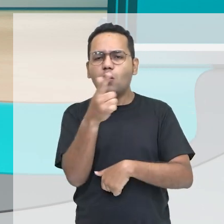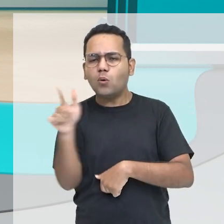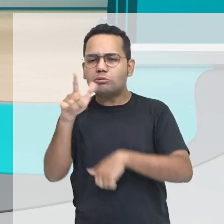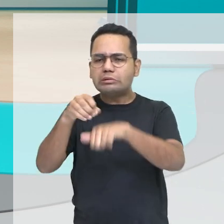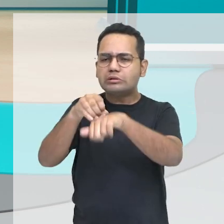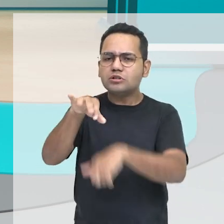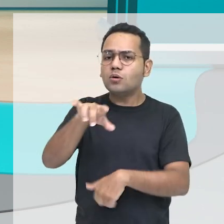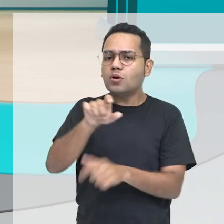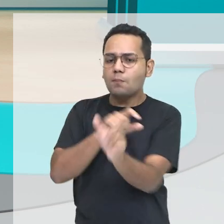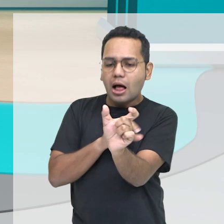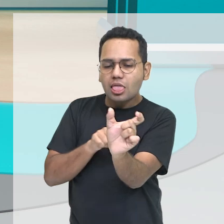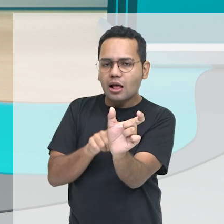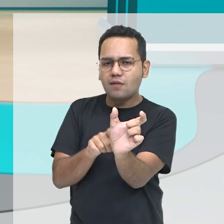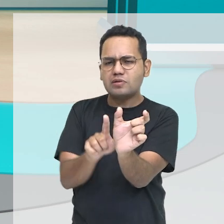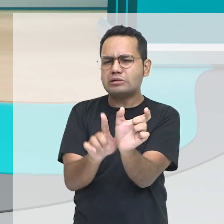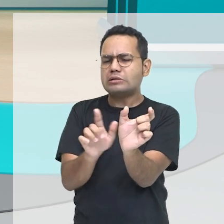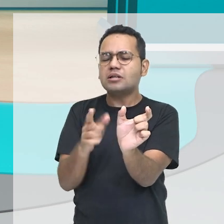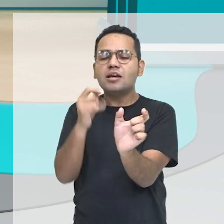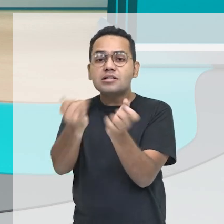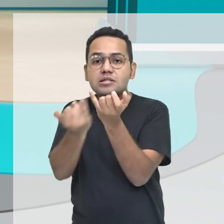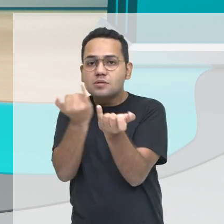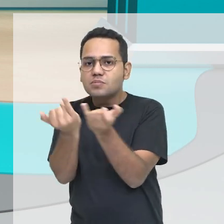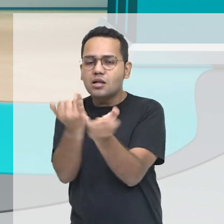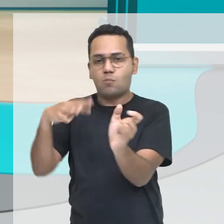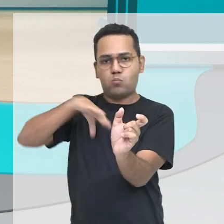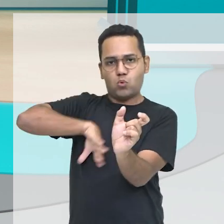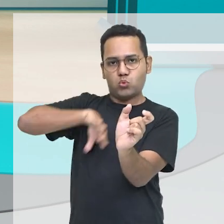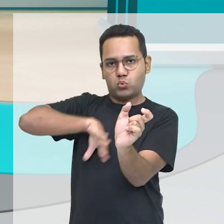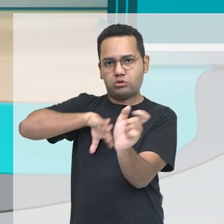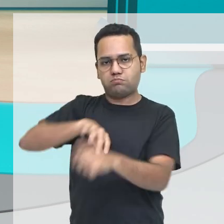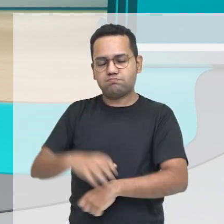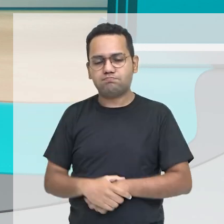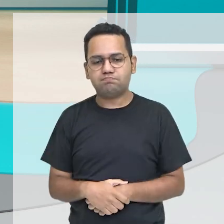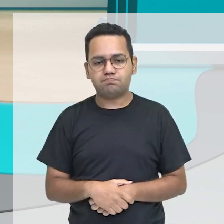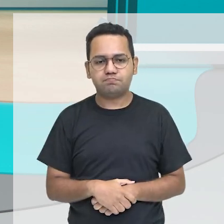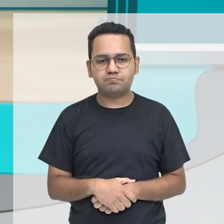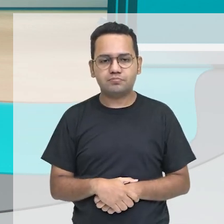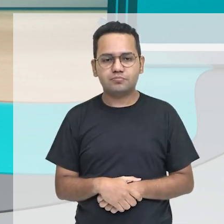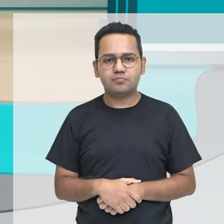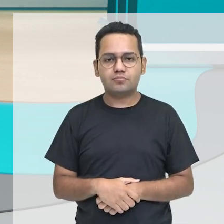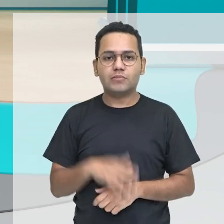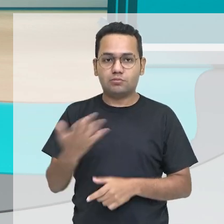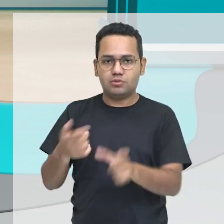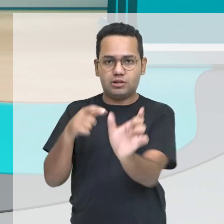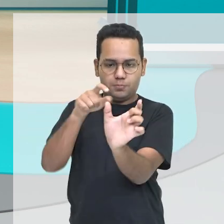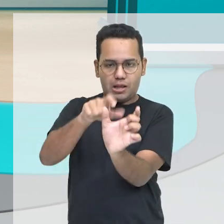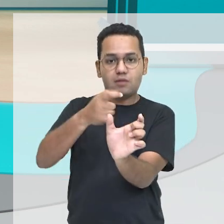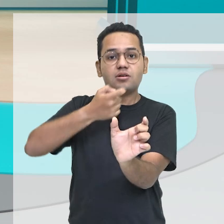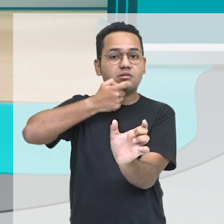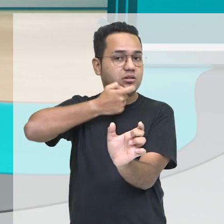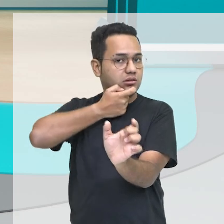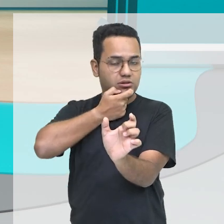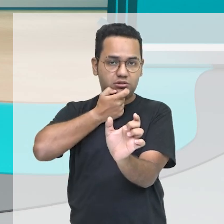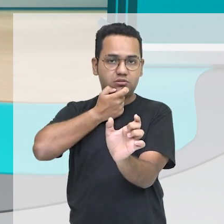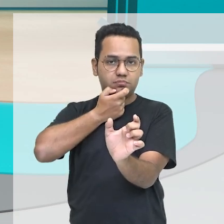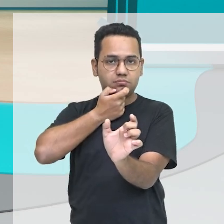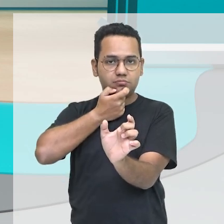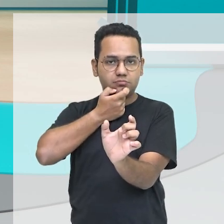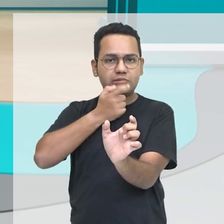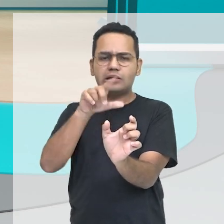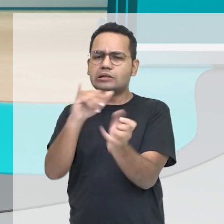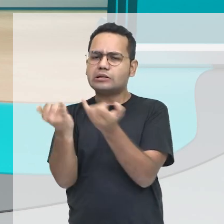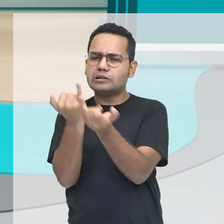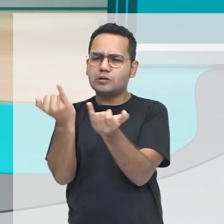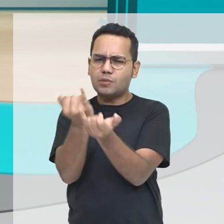não lembra o que são cognatos, são palavras em língua inglesa, no caso aqui, que se parecem